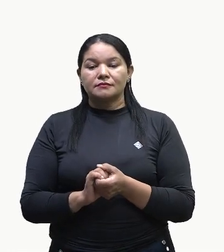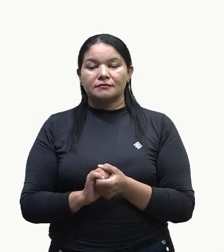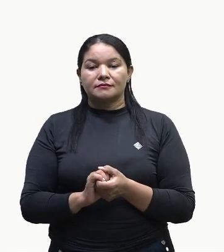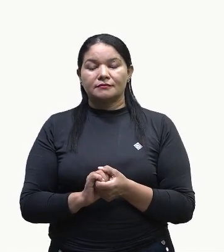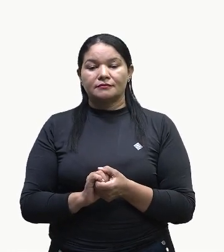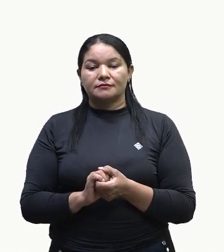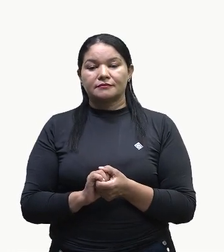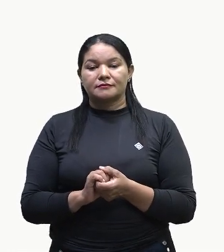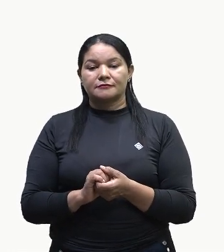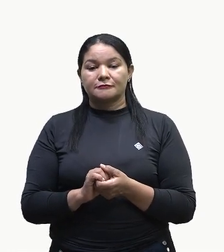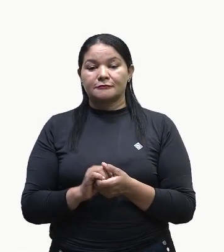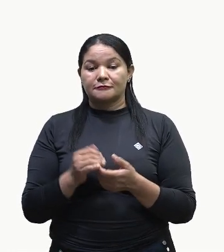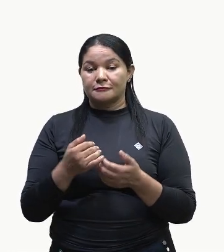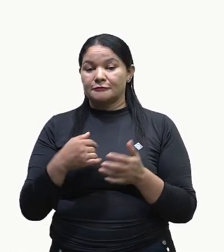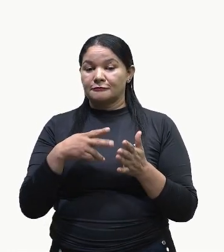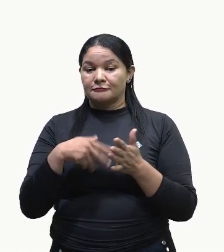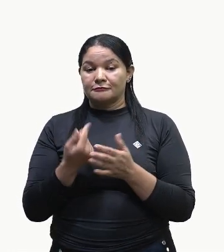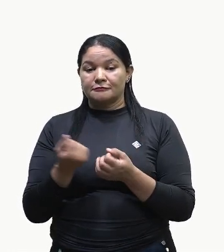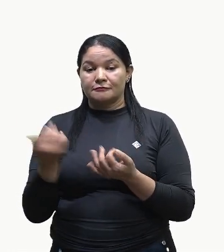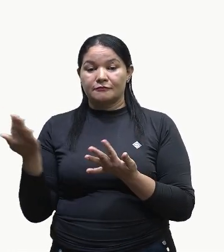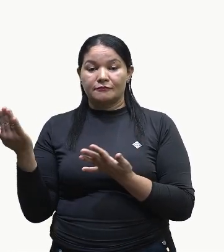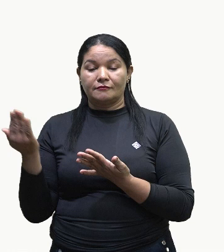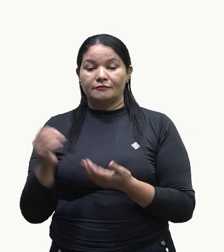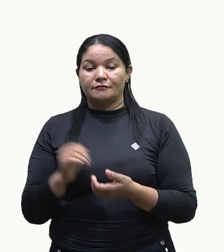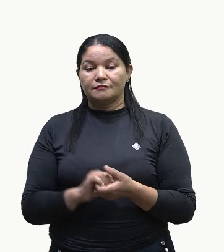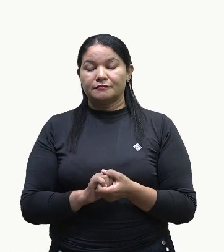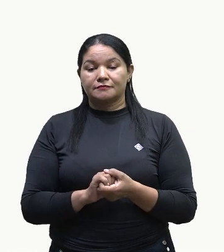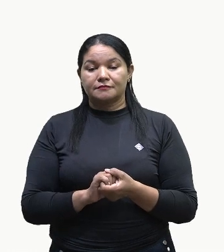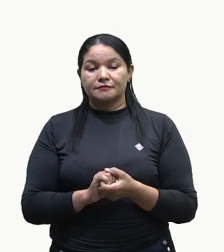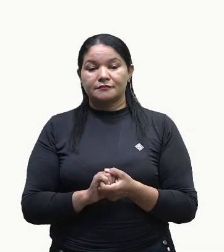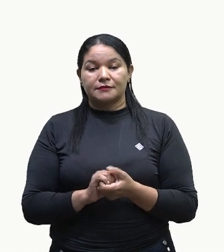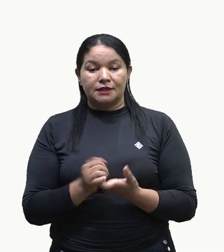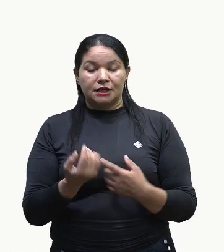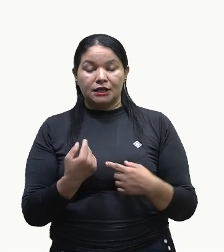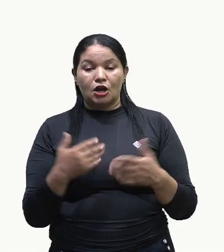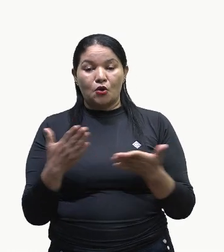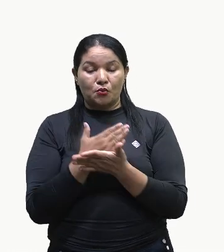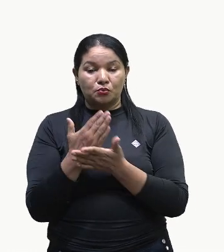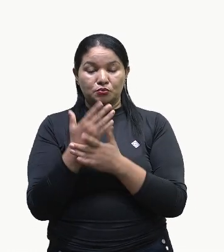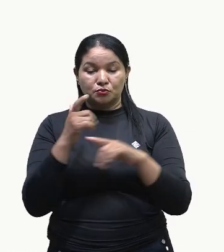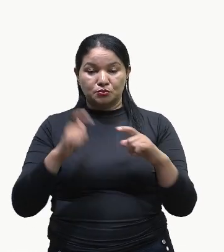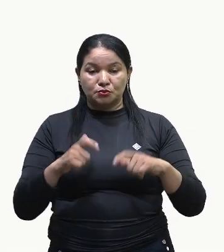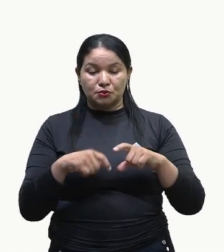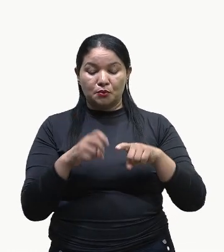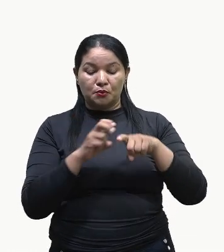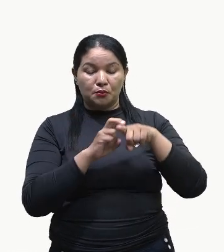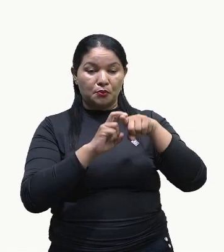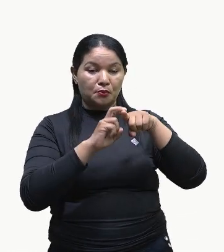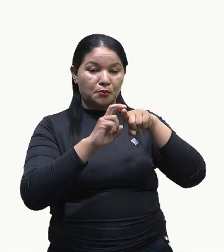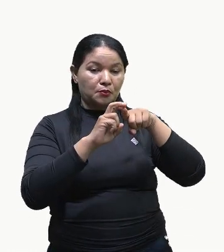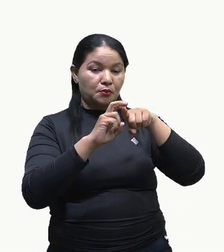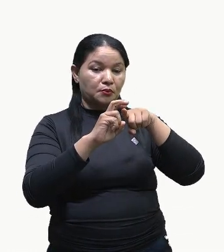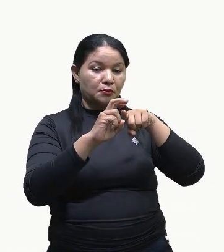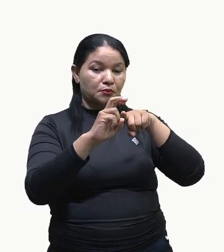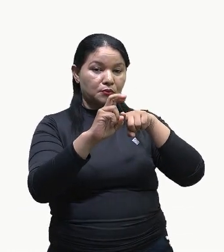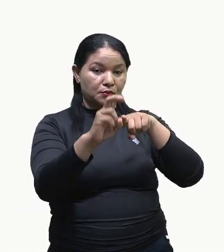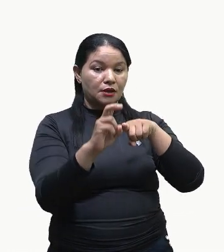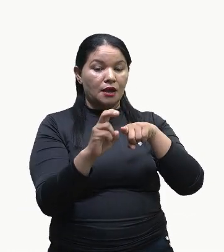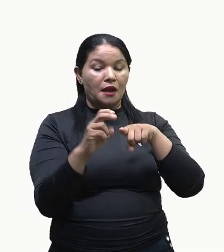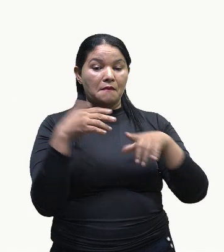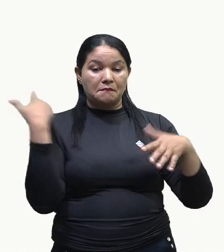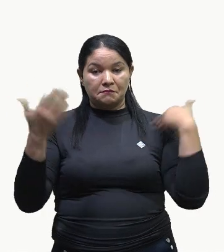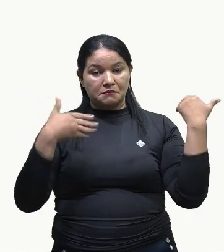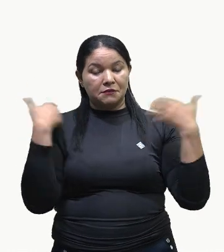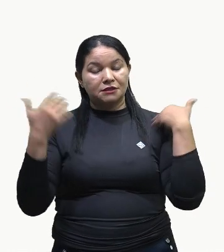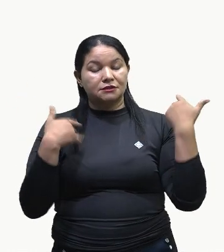a cables. Então, o teleférico, em muitos lugares os teleféricos são turísticos, né? Mas